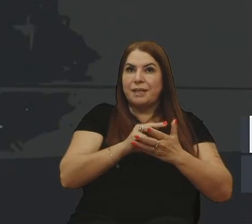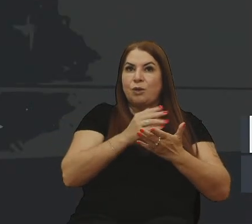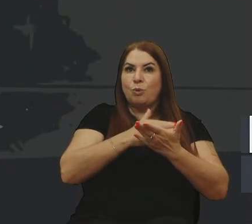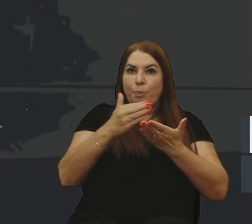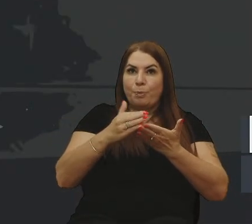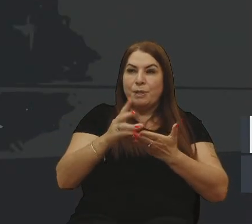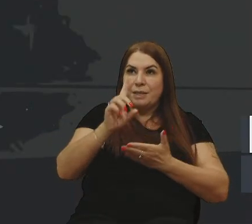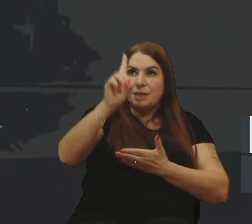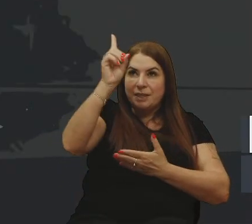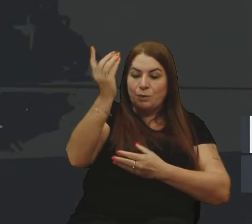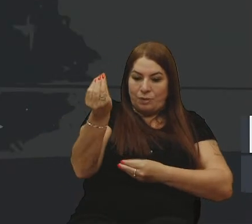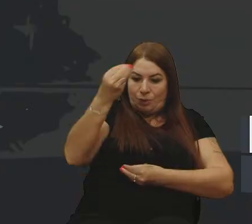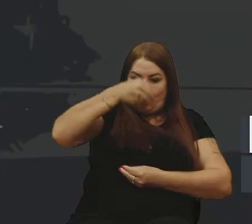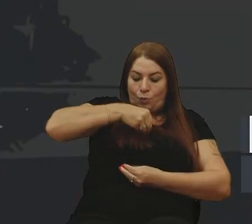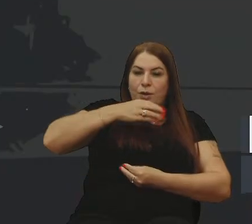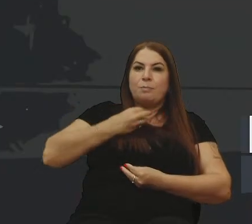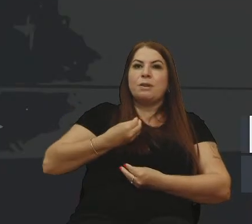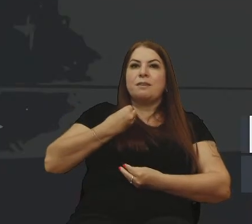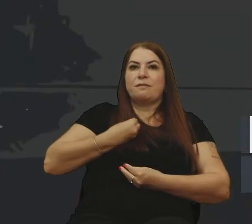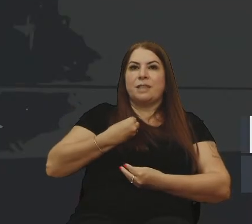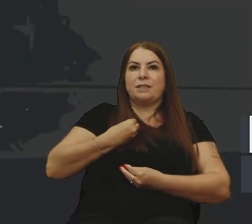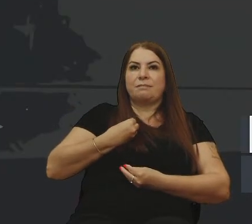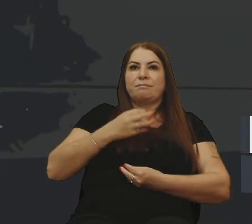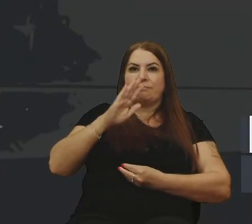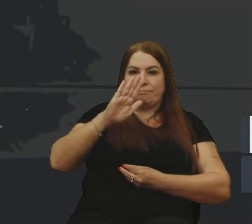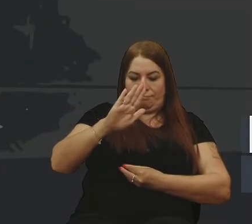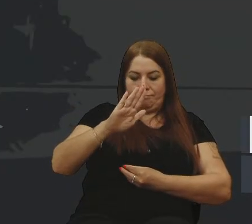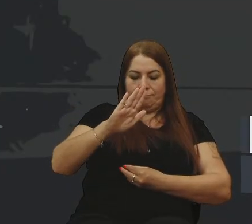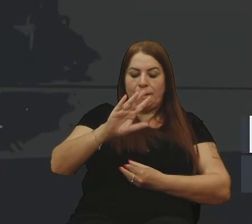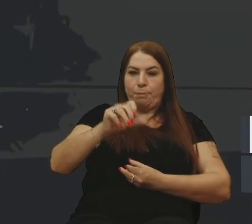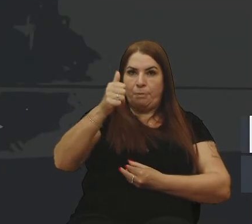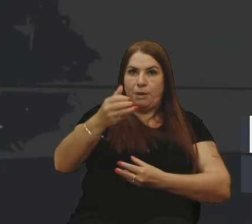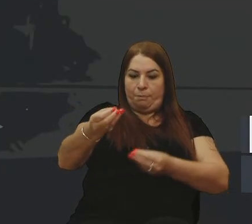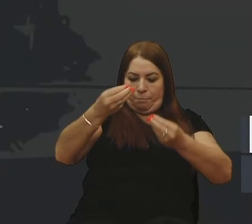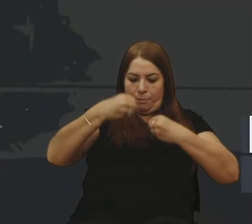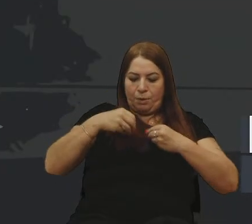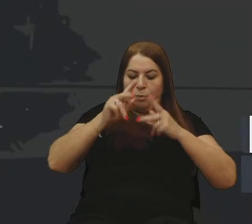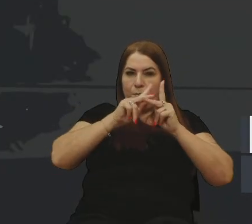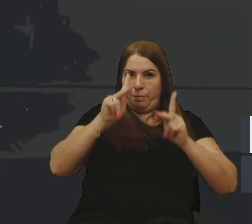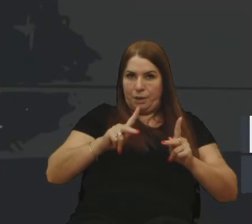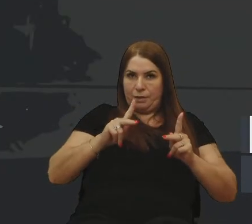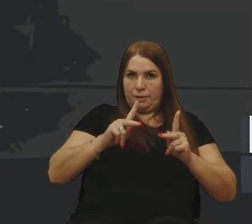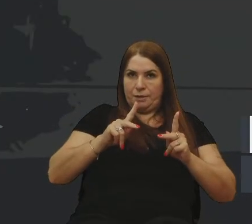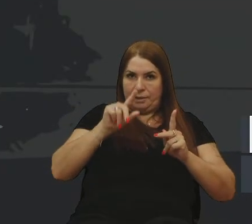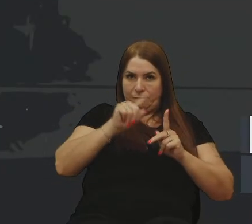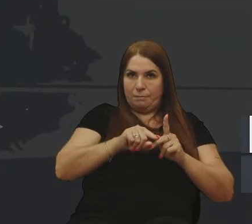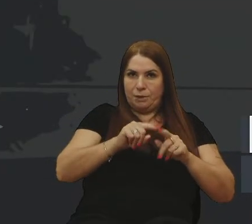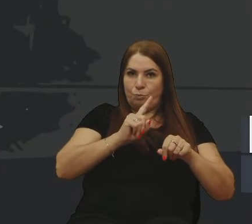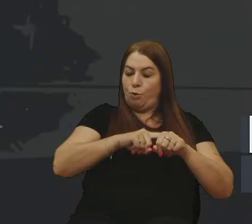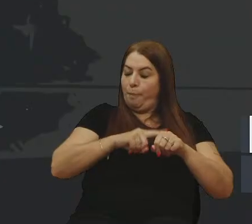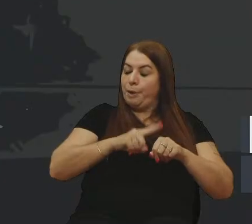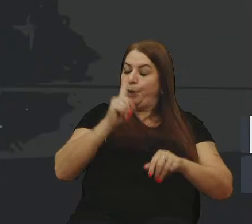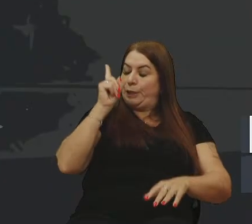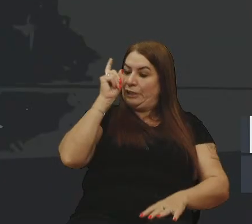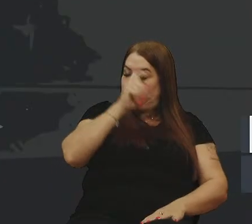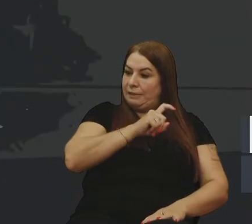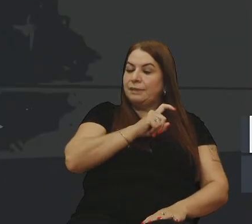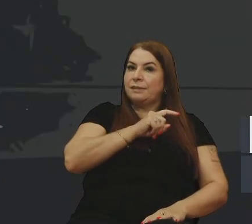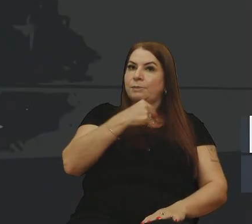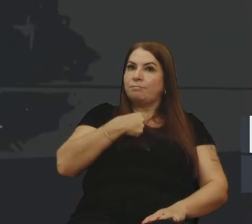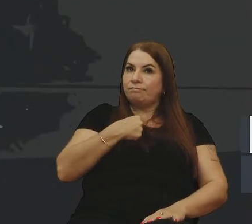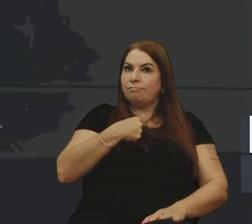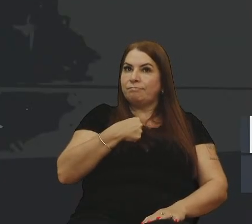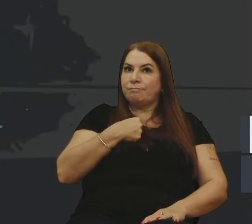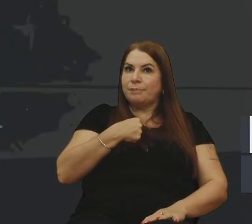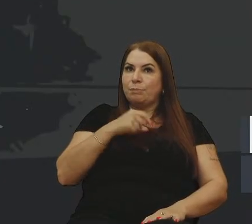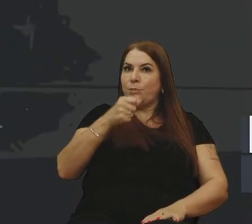momento que Deus entrou na minha vida, gente, Ele chegou e... Primeiro, Ele me deu paz, porque Ele me pegou num momento muito difícil, muito difícil. Então,